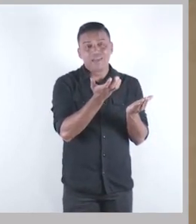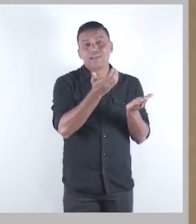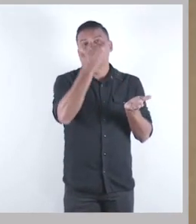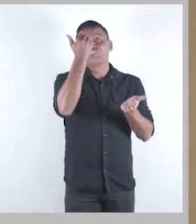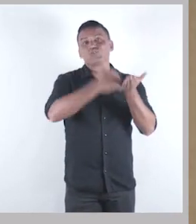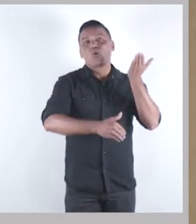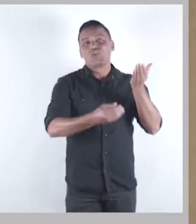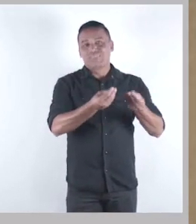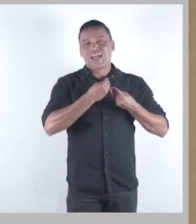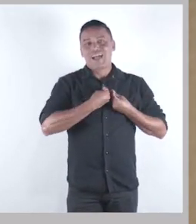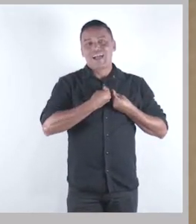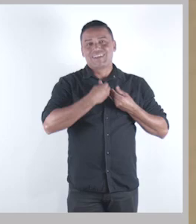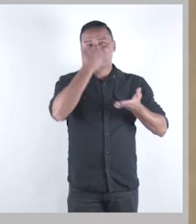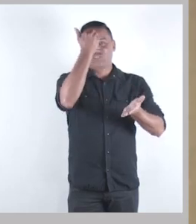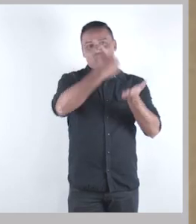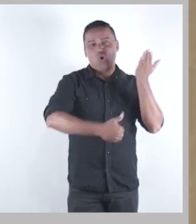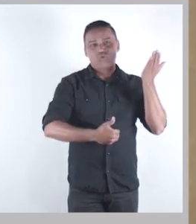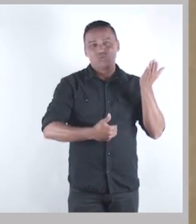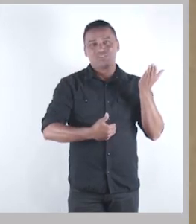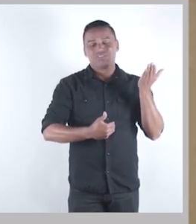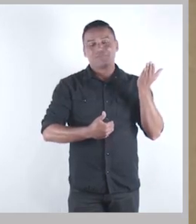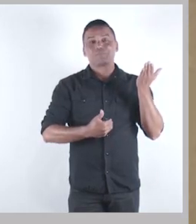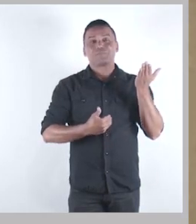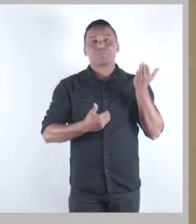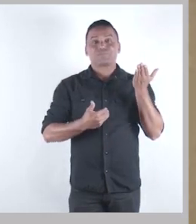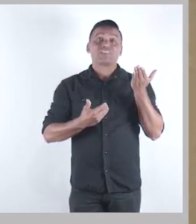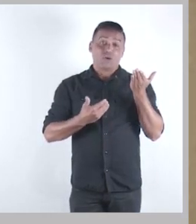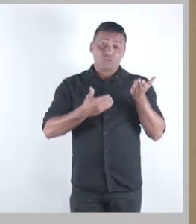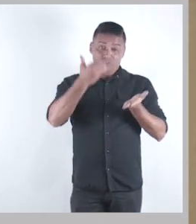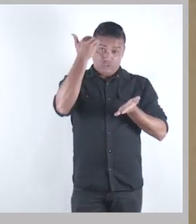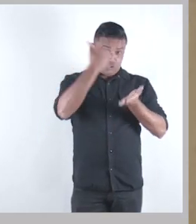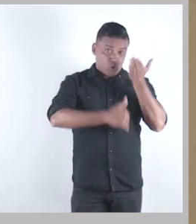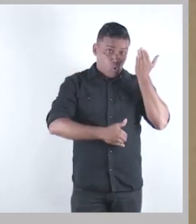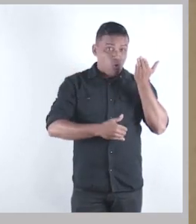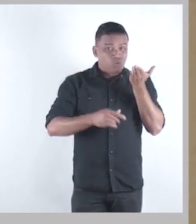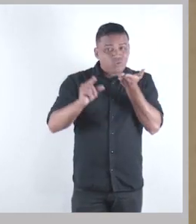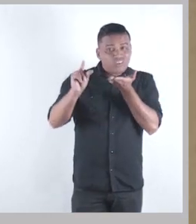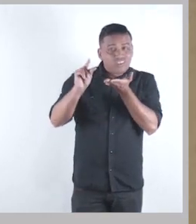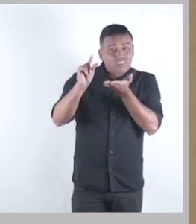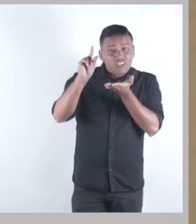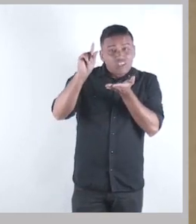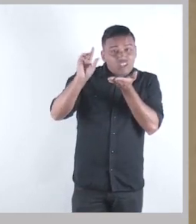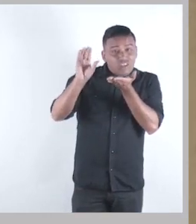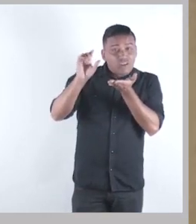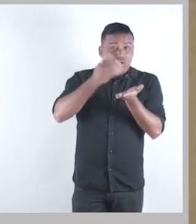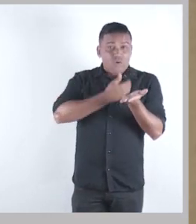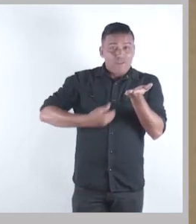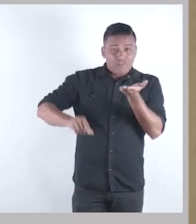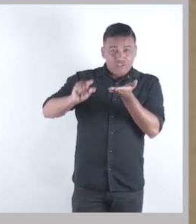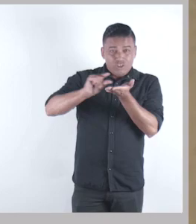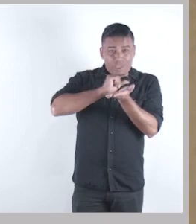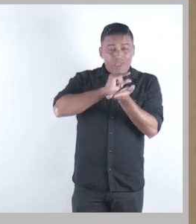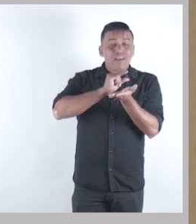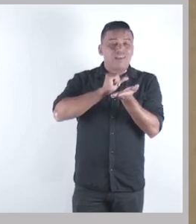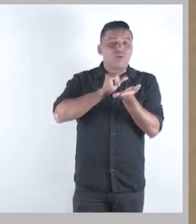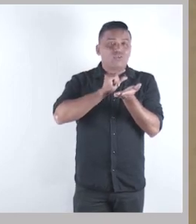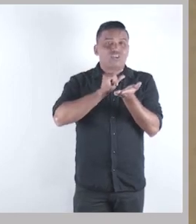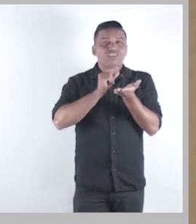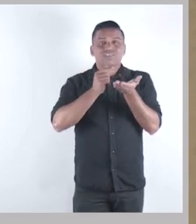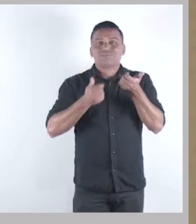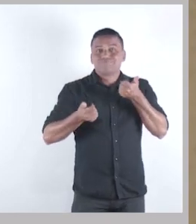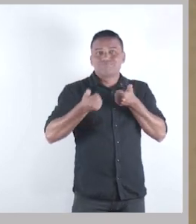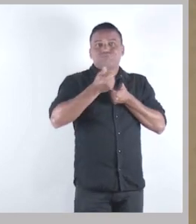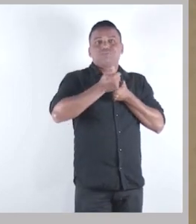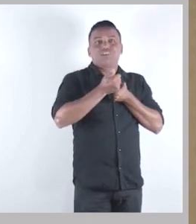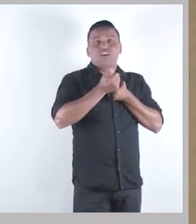desconto Y. E com base naquele desconto e o pouco dinheiro que nós temos, nós cobrimos outra parte do valor do preço. Então